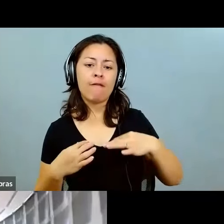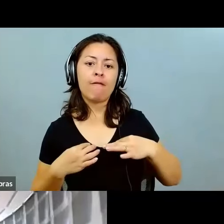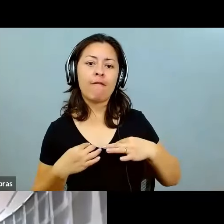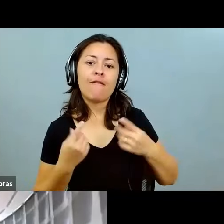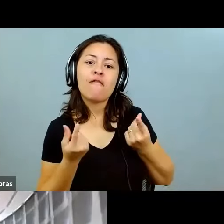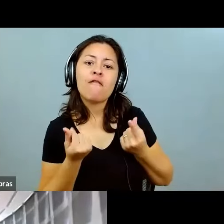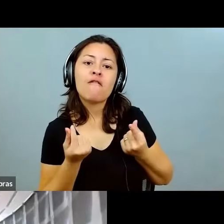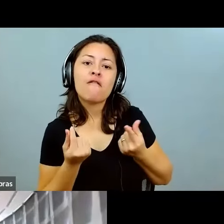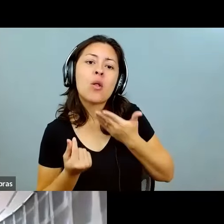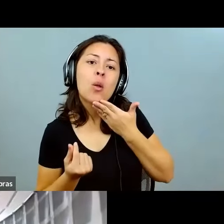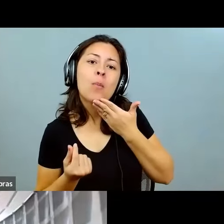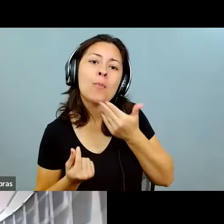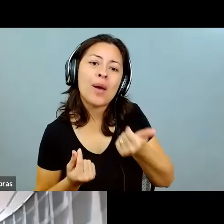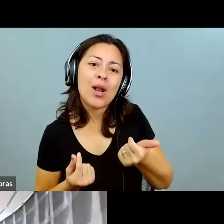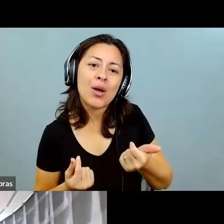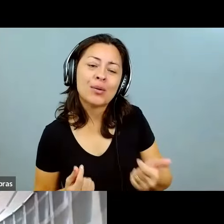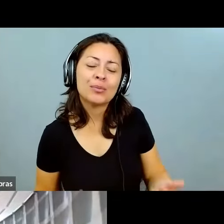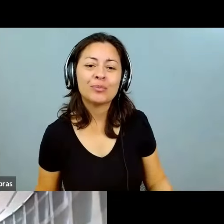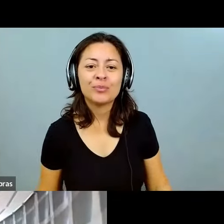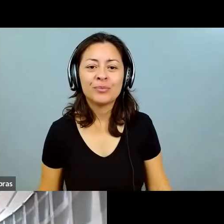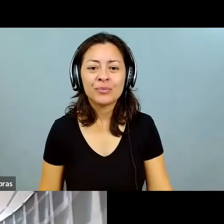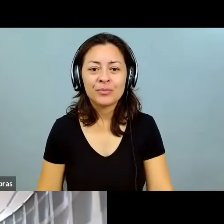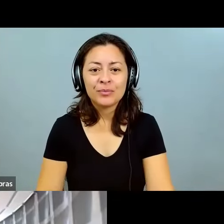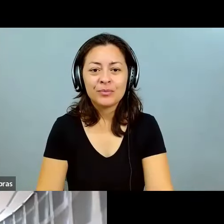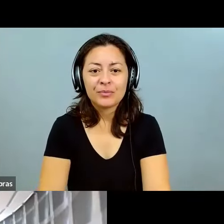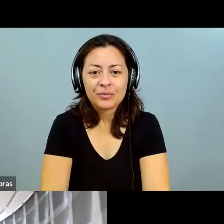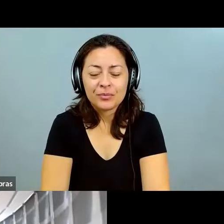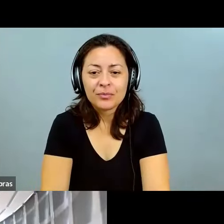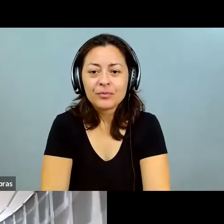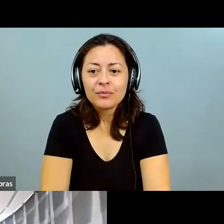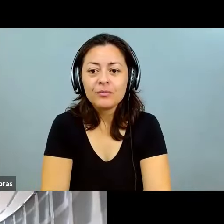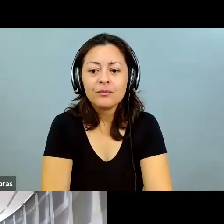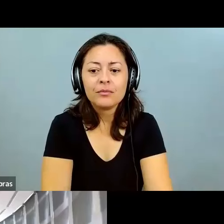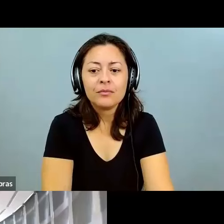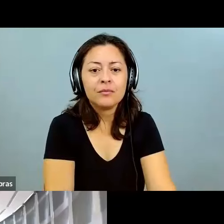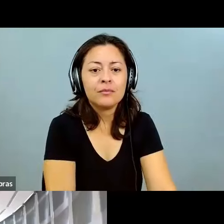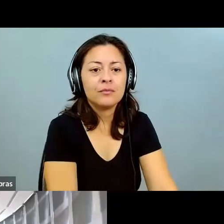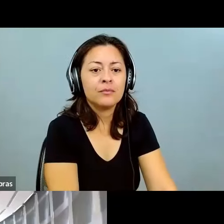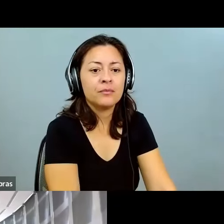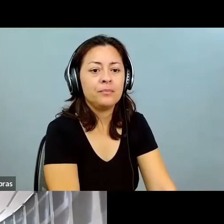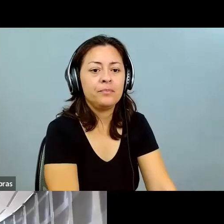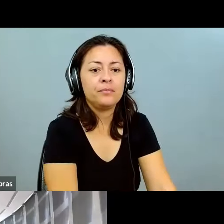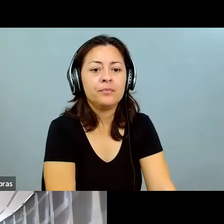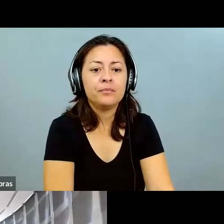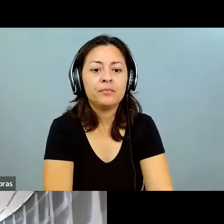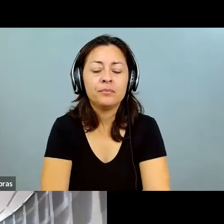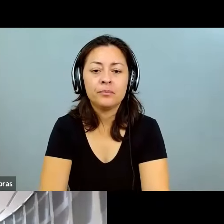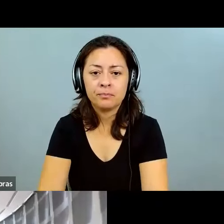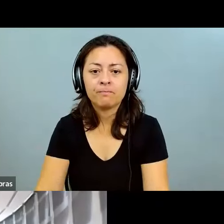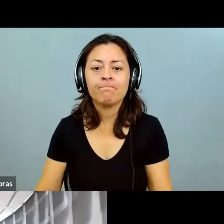quanto vende com base muito baixo não perfeito excelente explicação